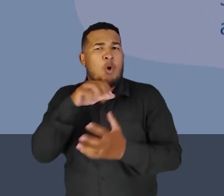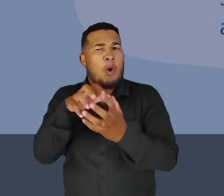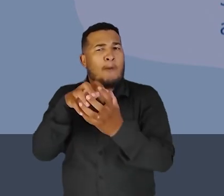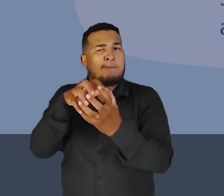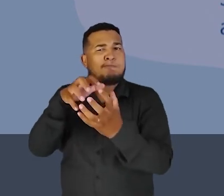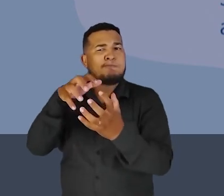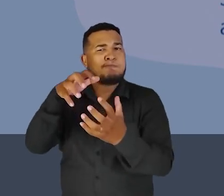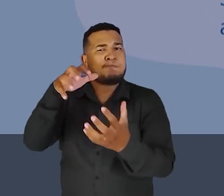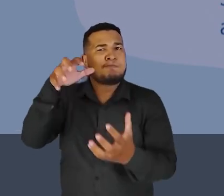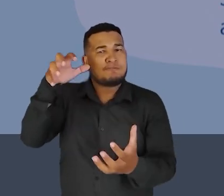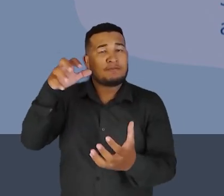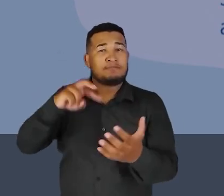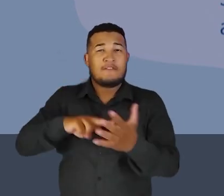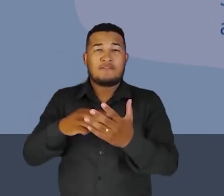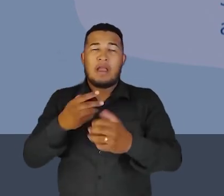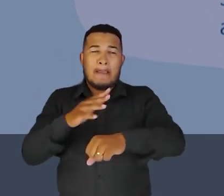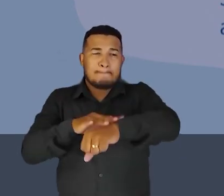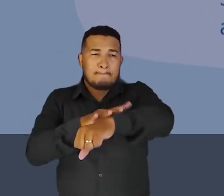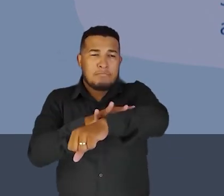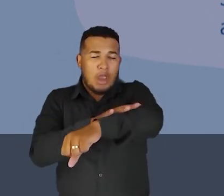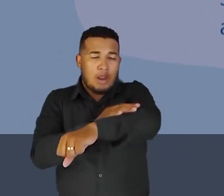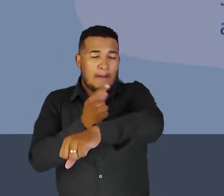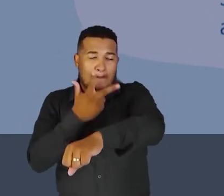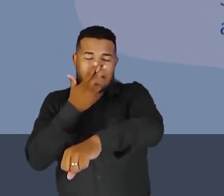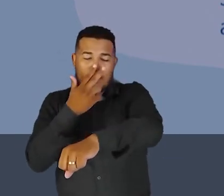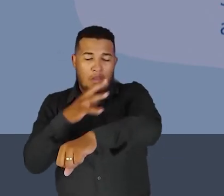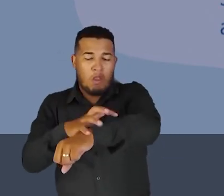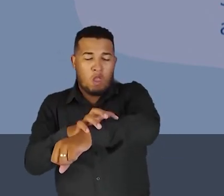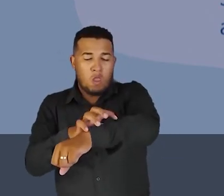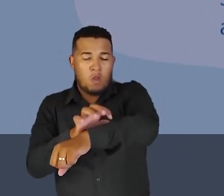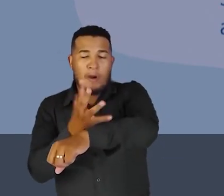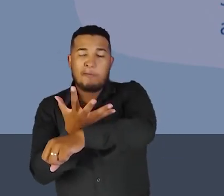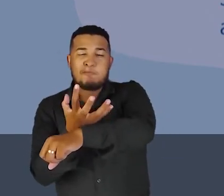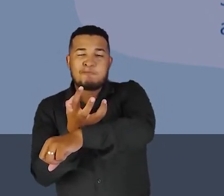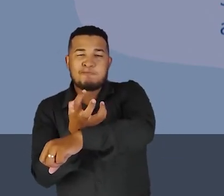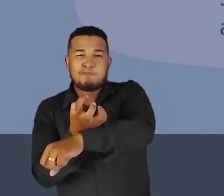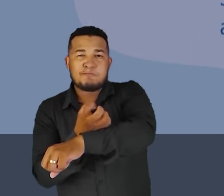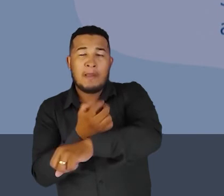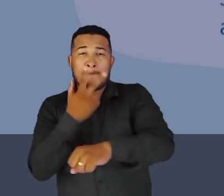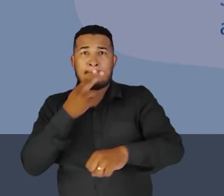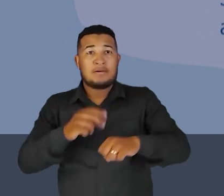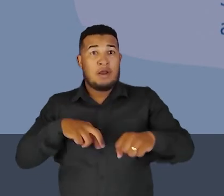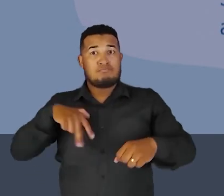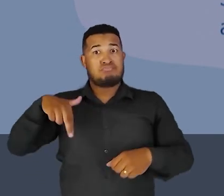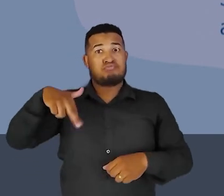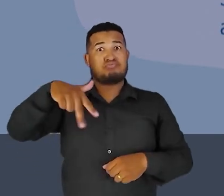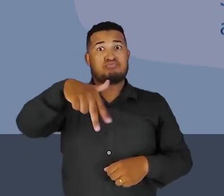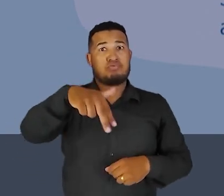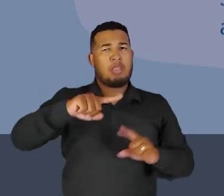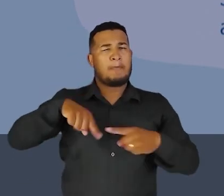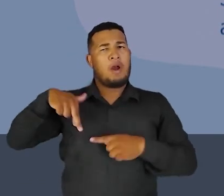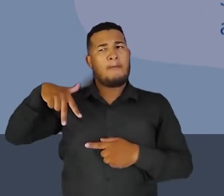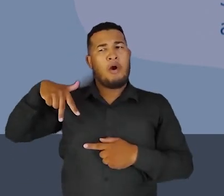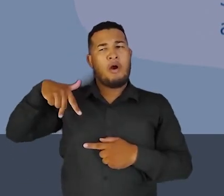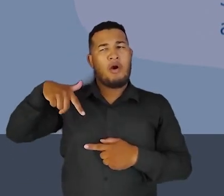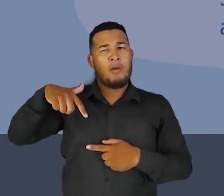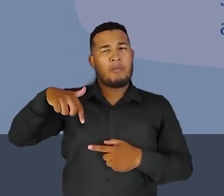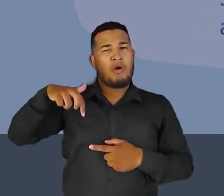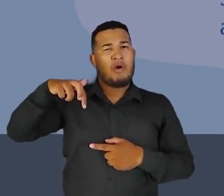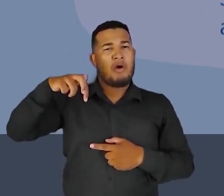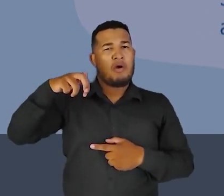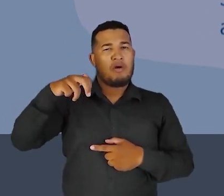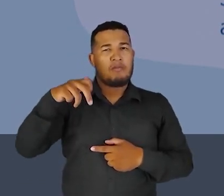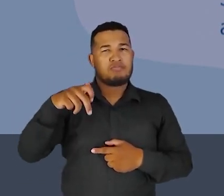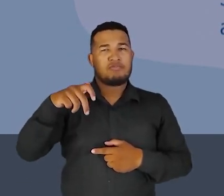A pele vai mudando, vai ficando mais flácida, o seu caminhar vai ficando mais devagar.